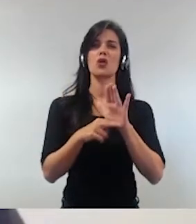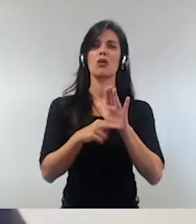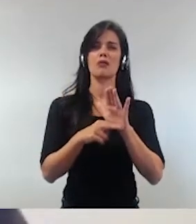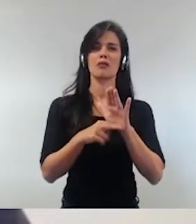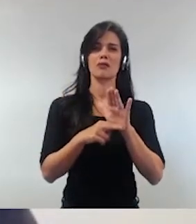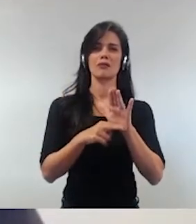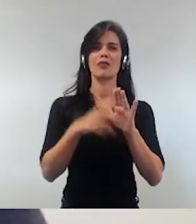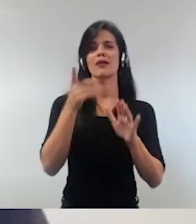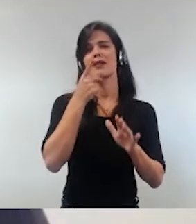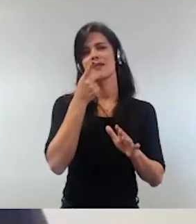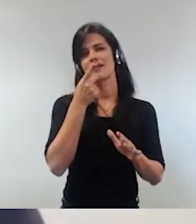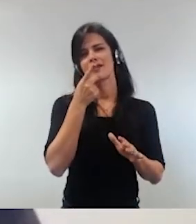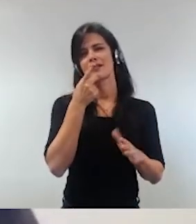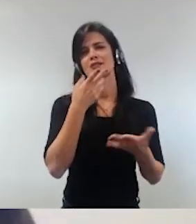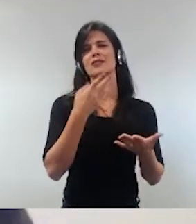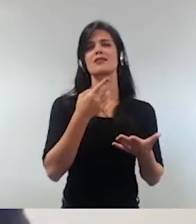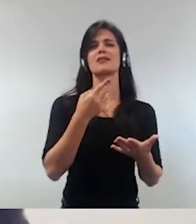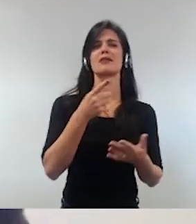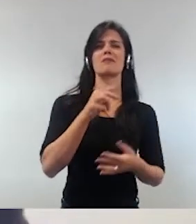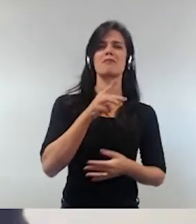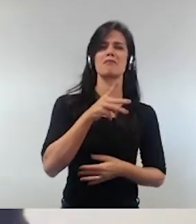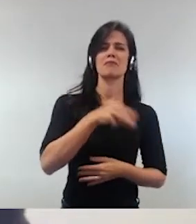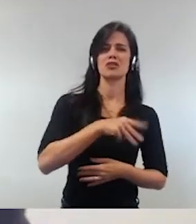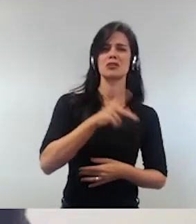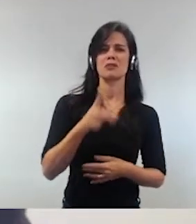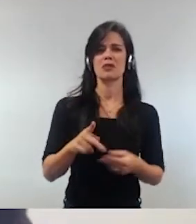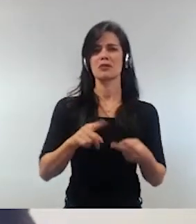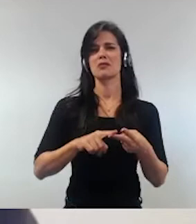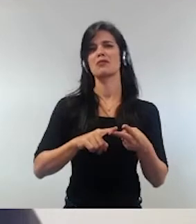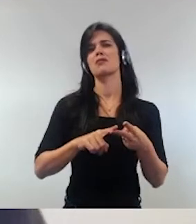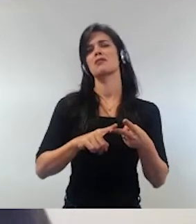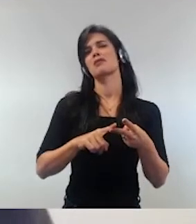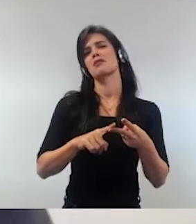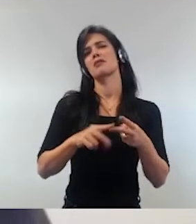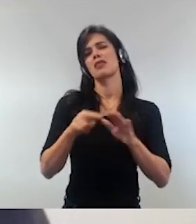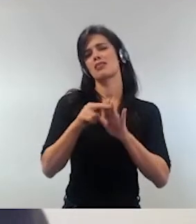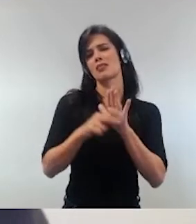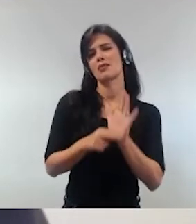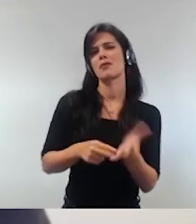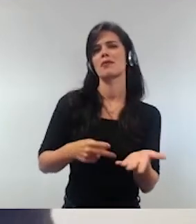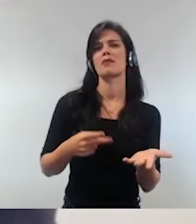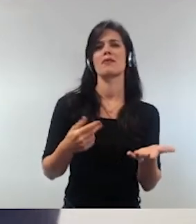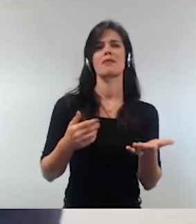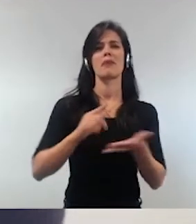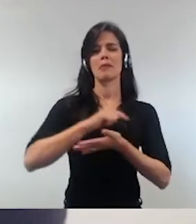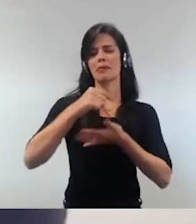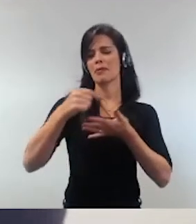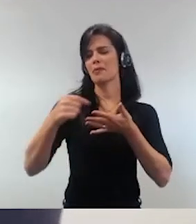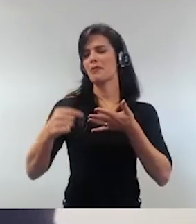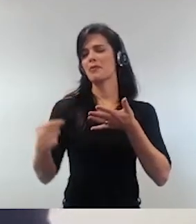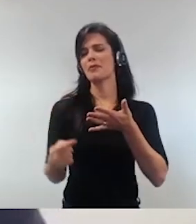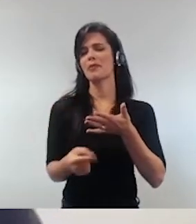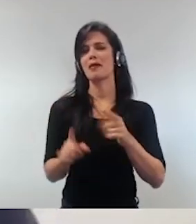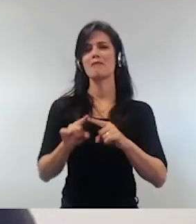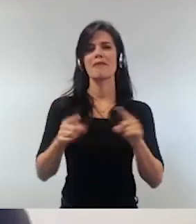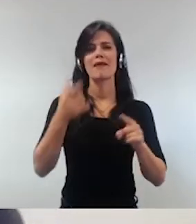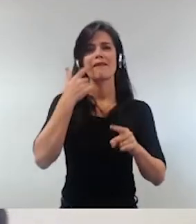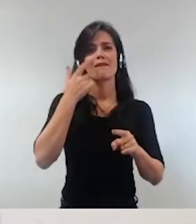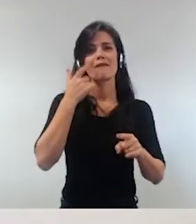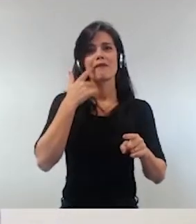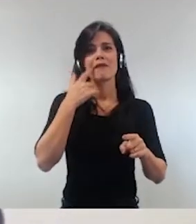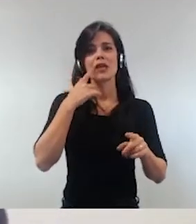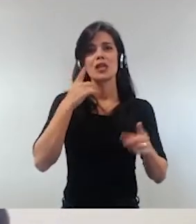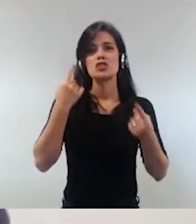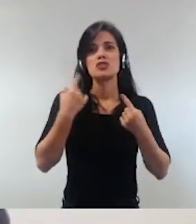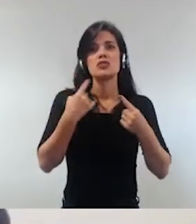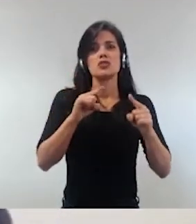medidas provisórias, decretos, resoluções, portarias, instruções normativas, mas isso pressupõe um enorme desafio,